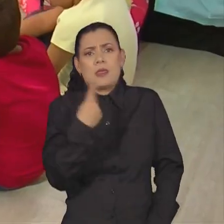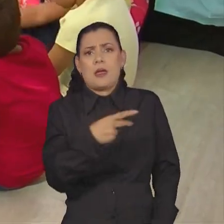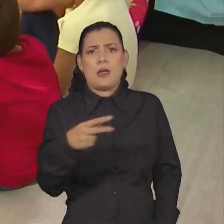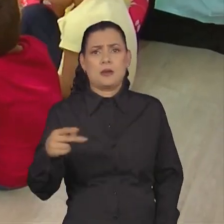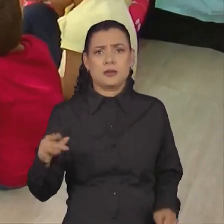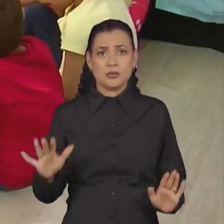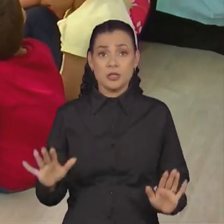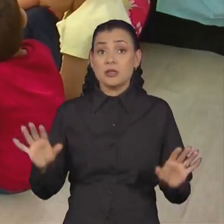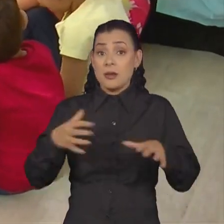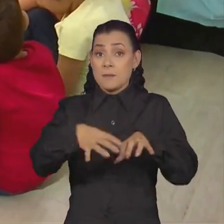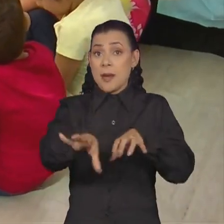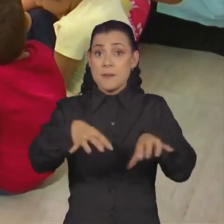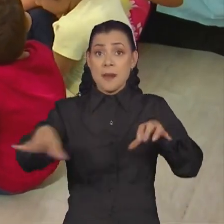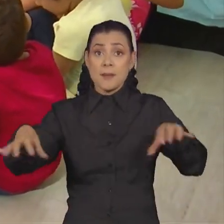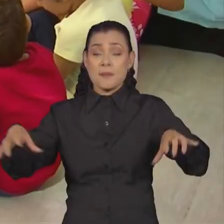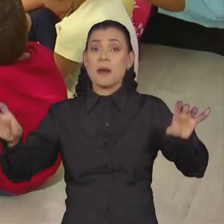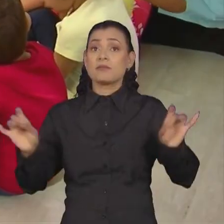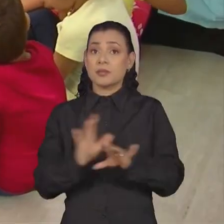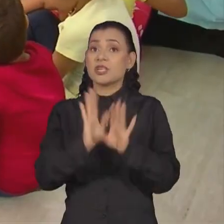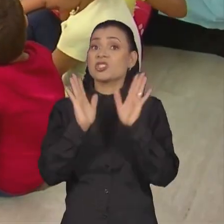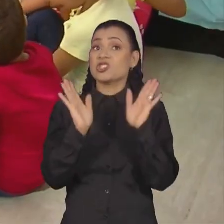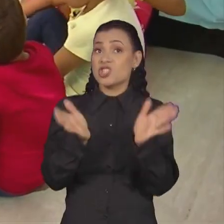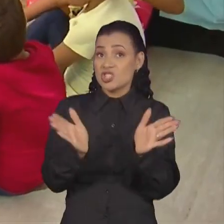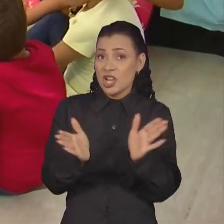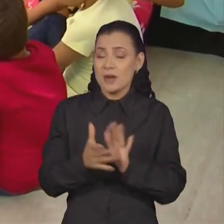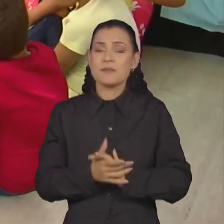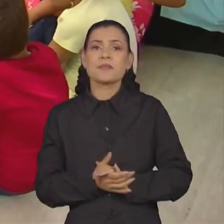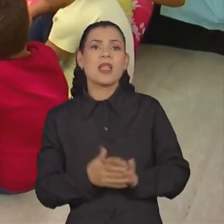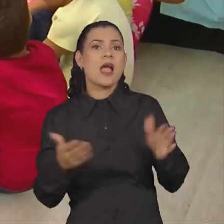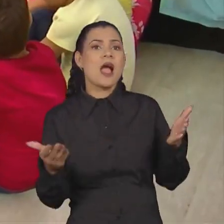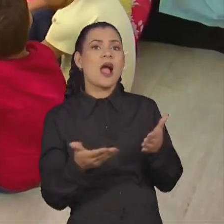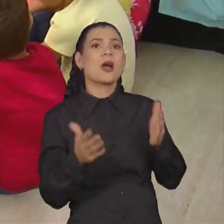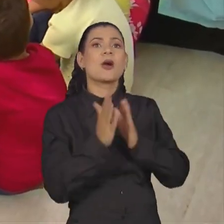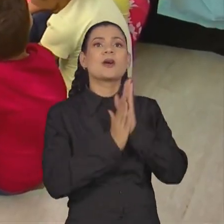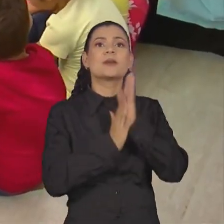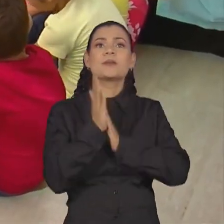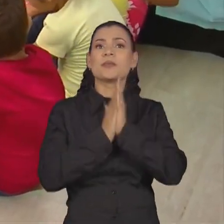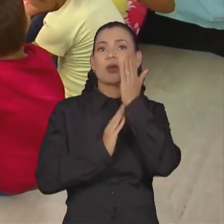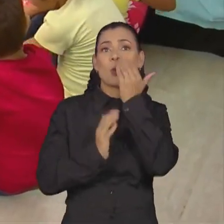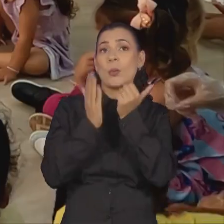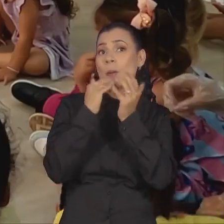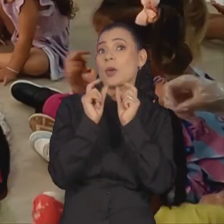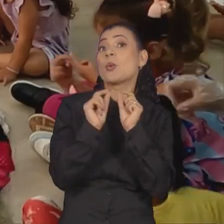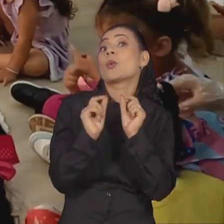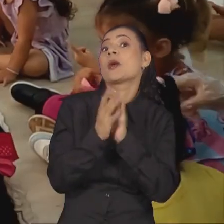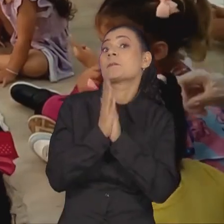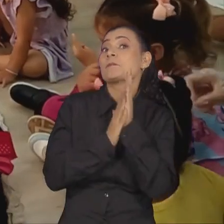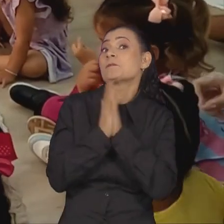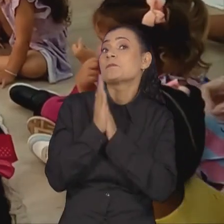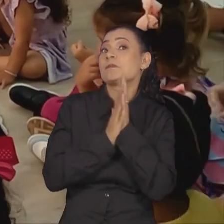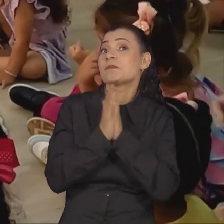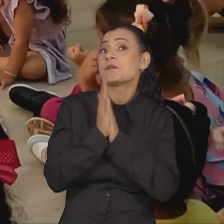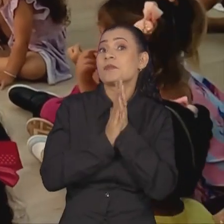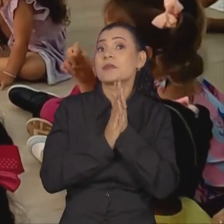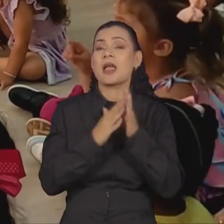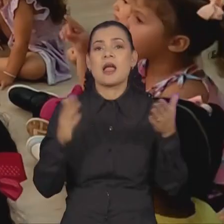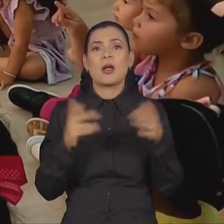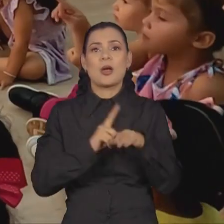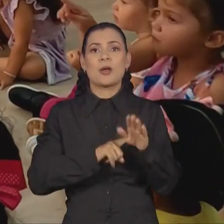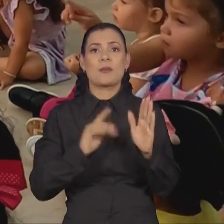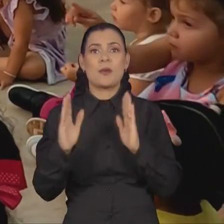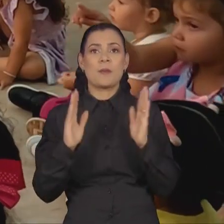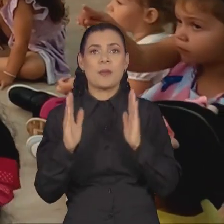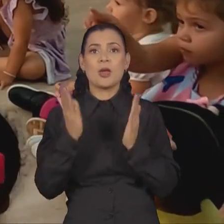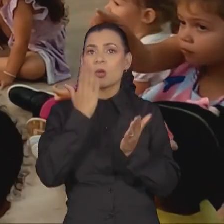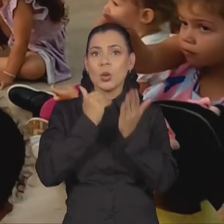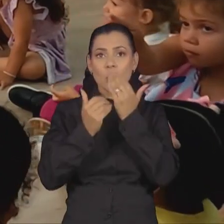que nós já separamos o lixo, nós vamos comer a fruta! Esse é o momento que as crianças vão